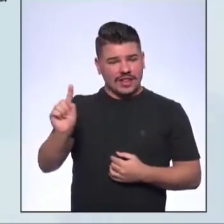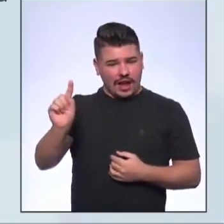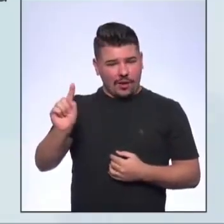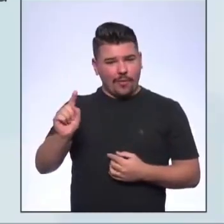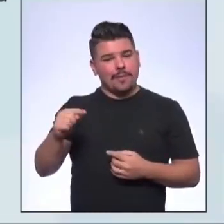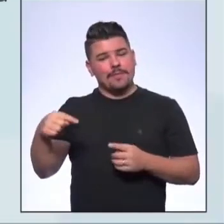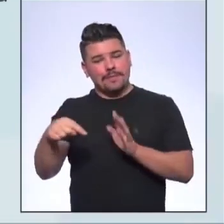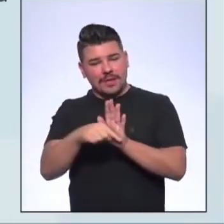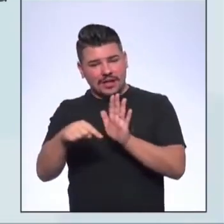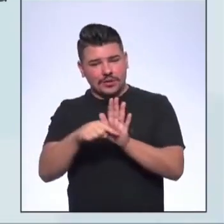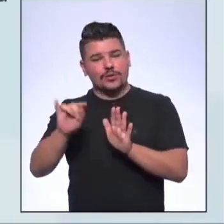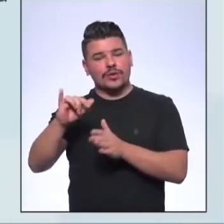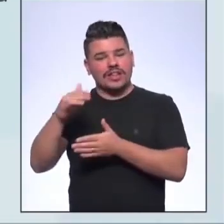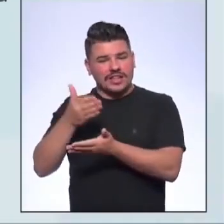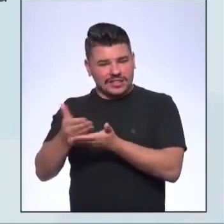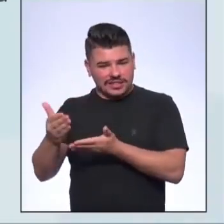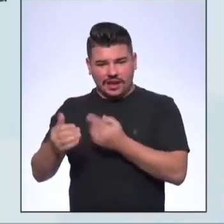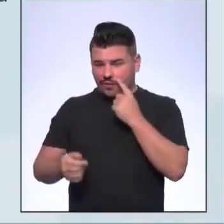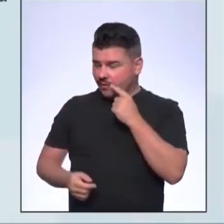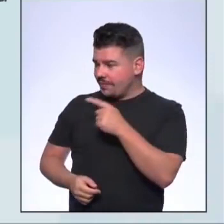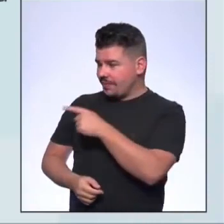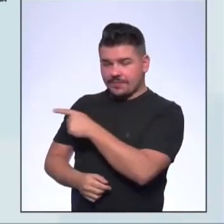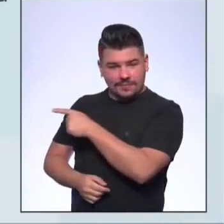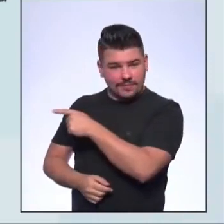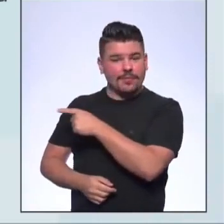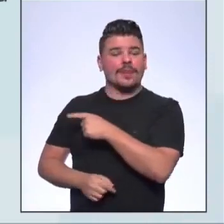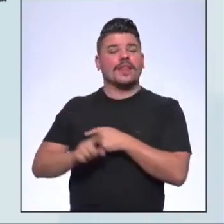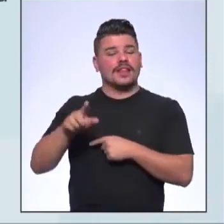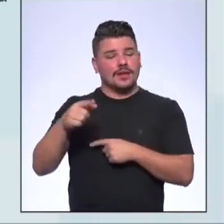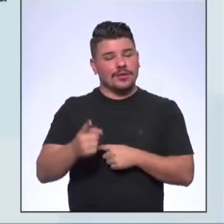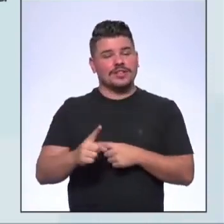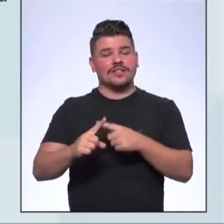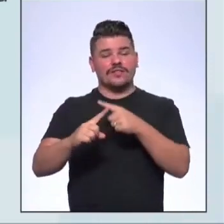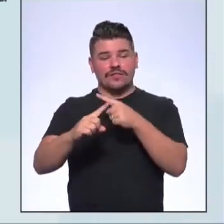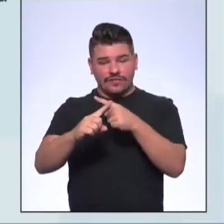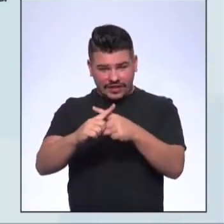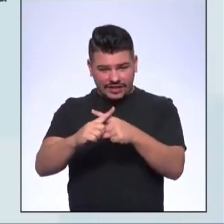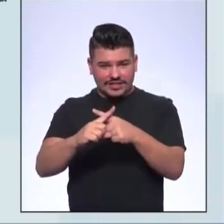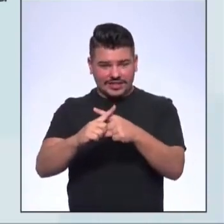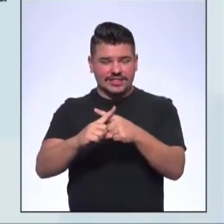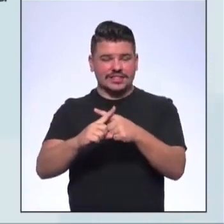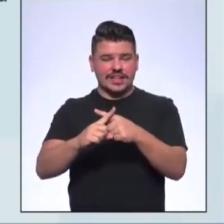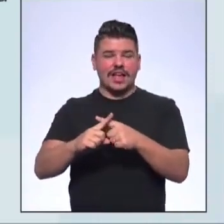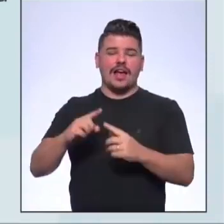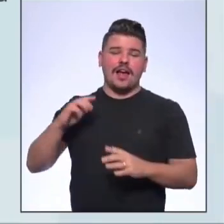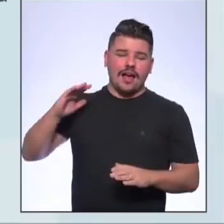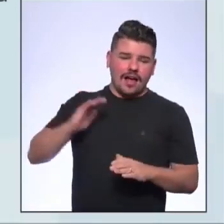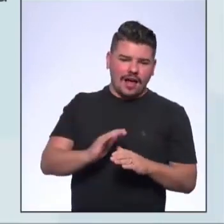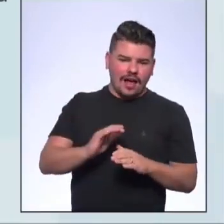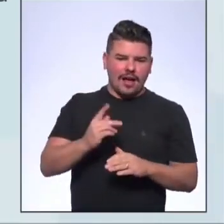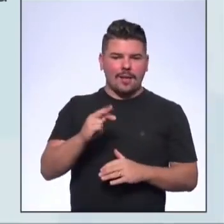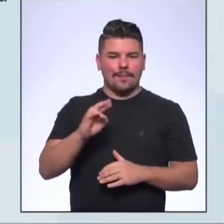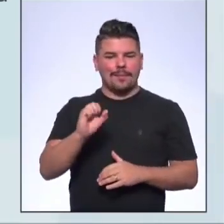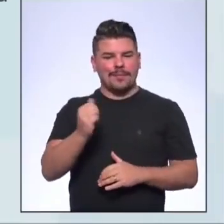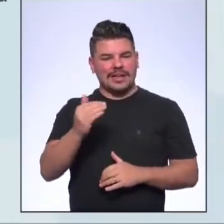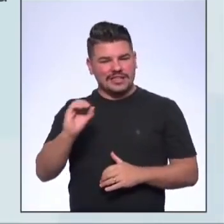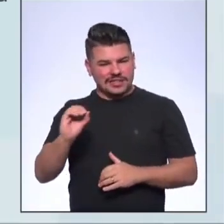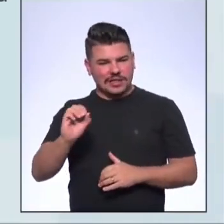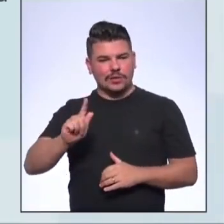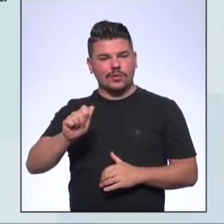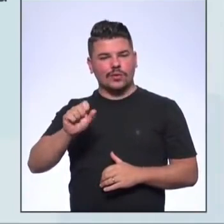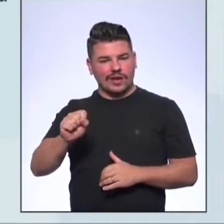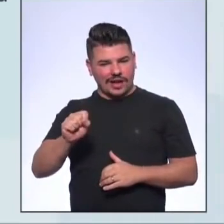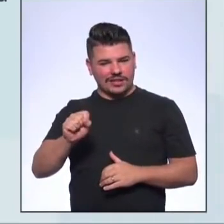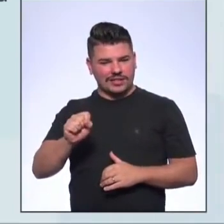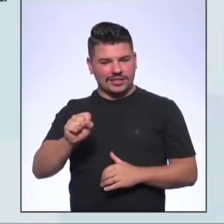volume inicial. E depois você fazer o quê? Multiplicar pela pressão do gás, beleza? Que o gás, né,